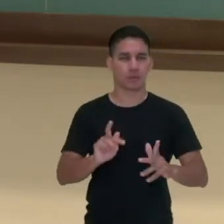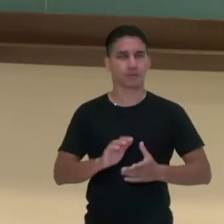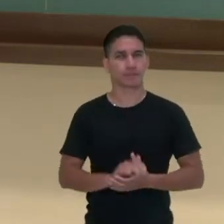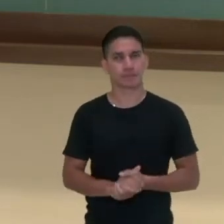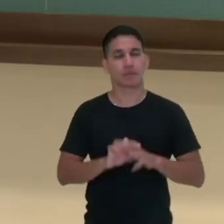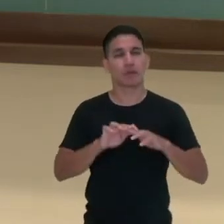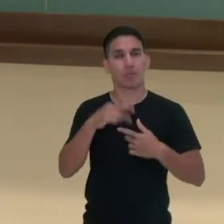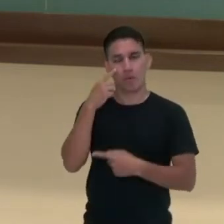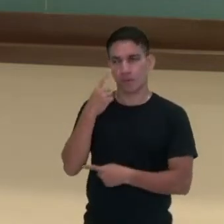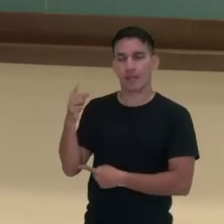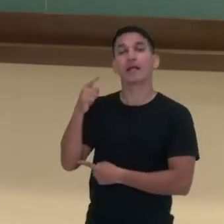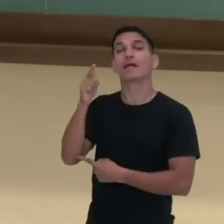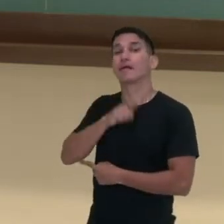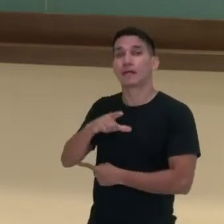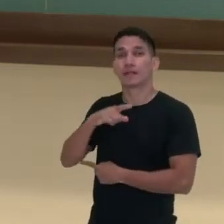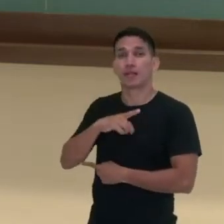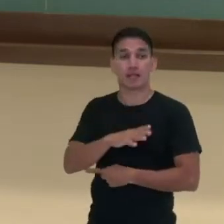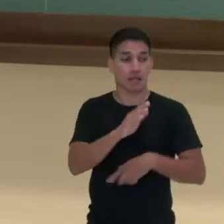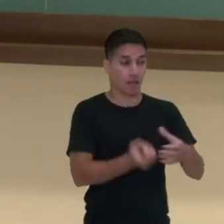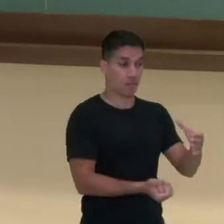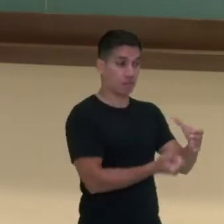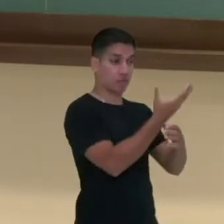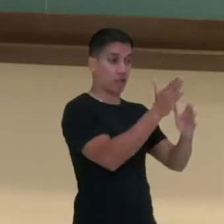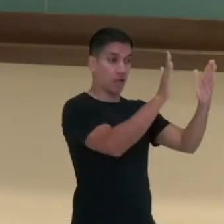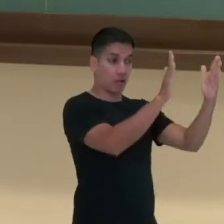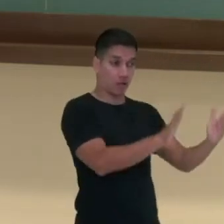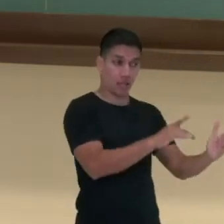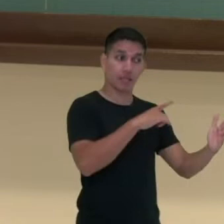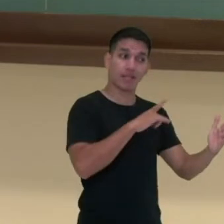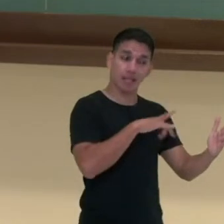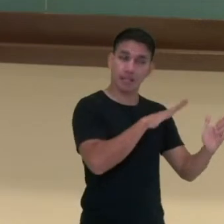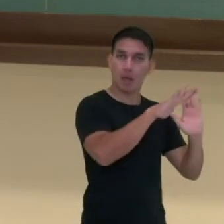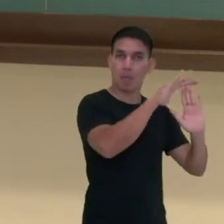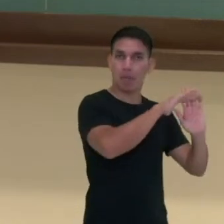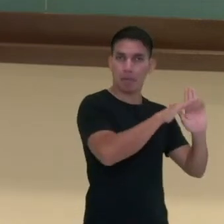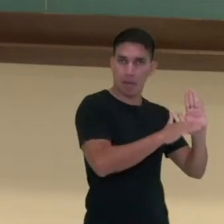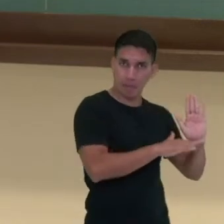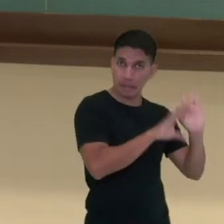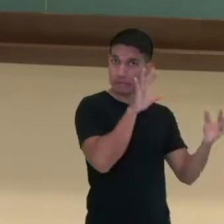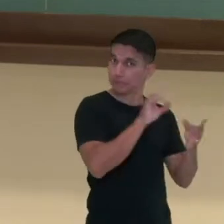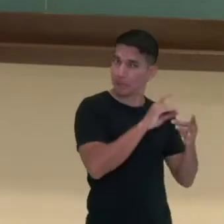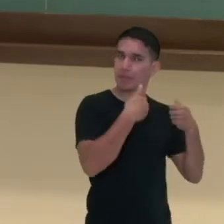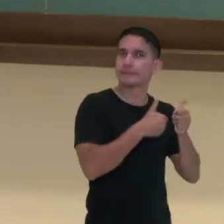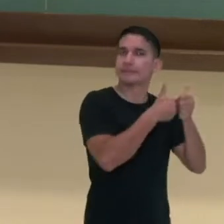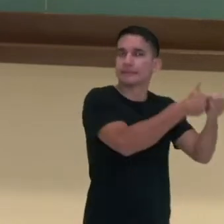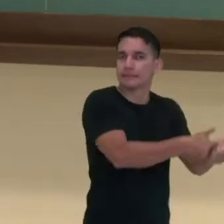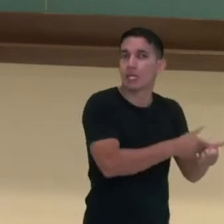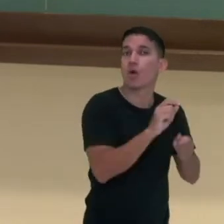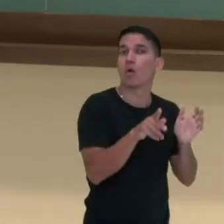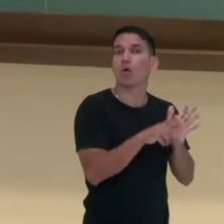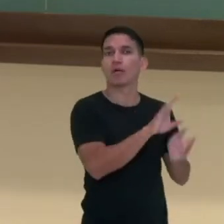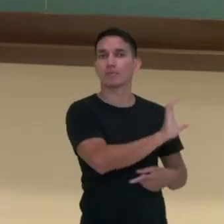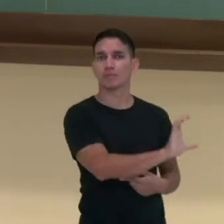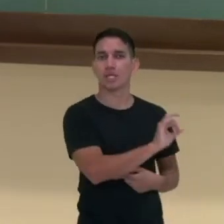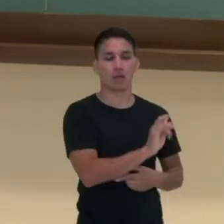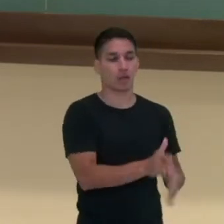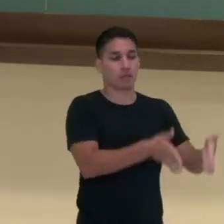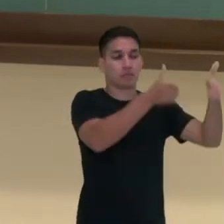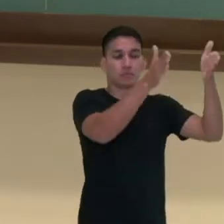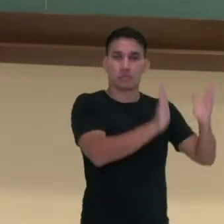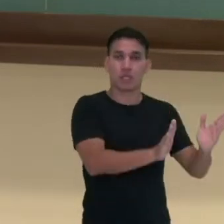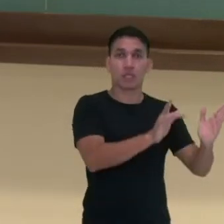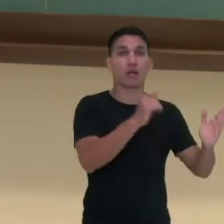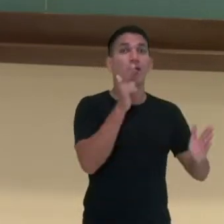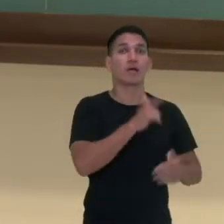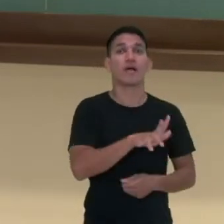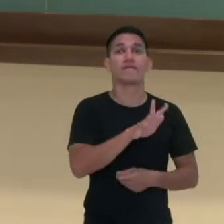A matriz resultante desse produto, ela tem uma ordem específica e tem que ser seguida. A ordem da matriz C que eu vou obter, ela